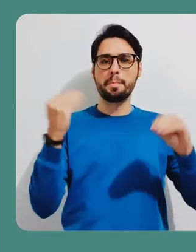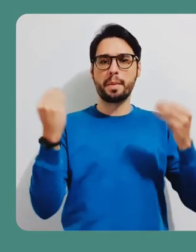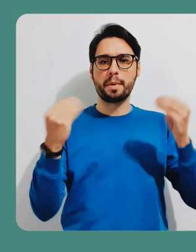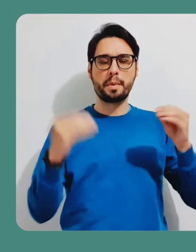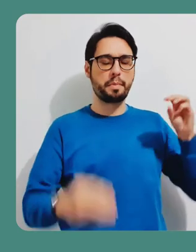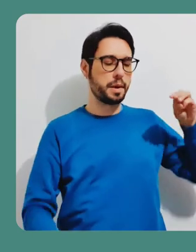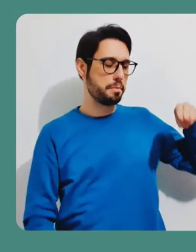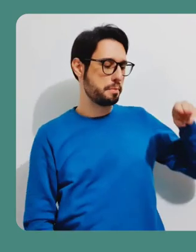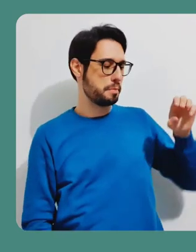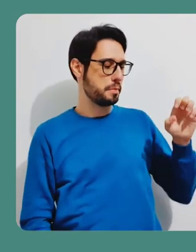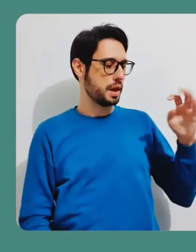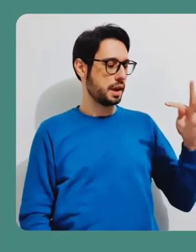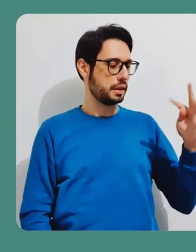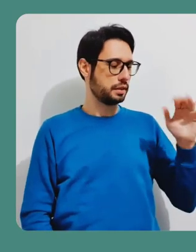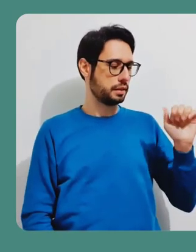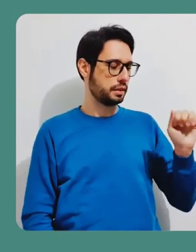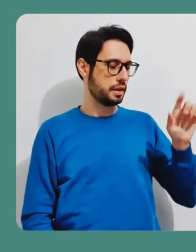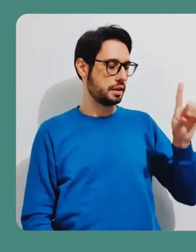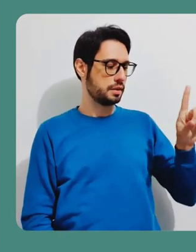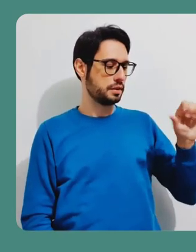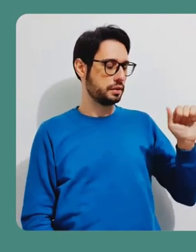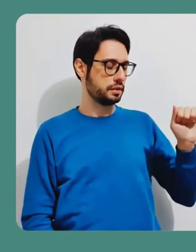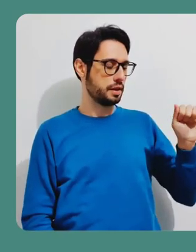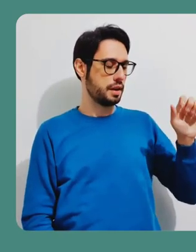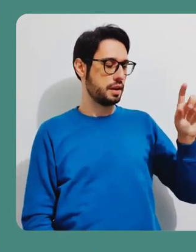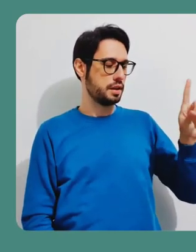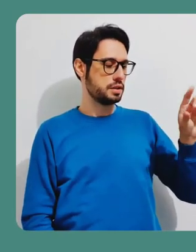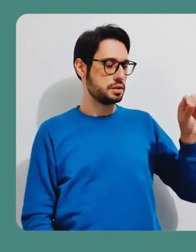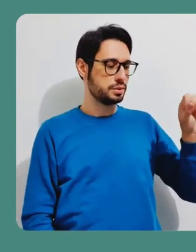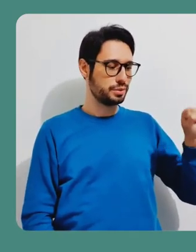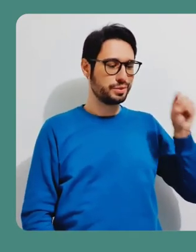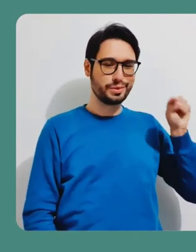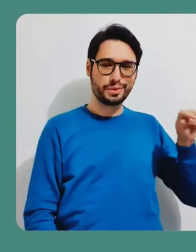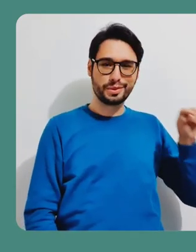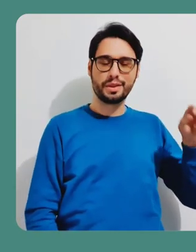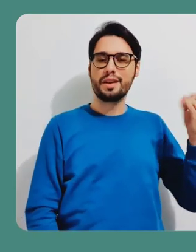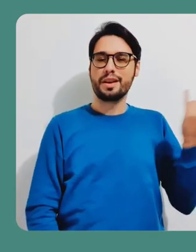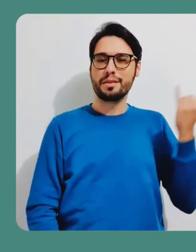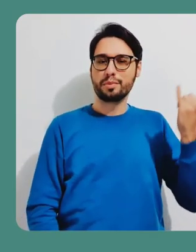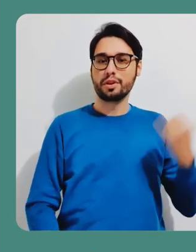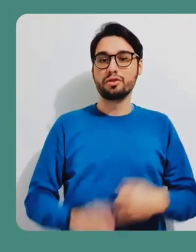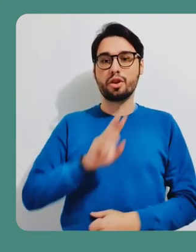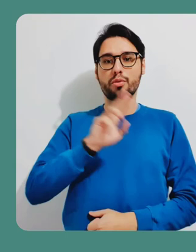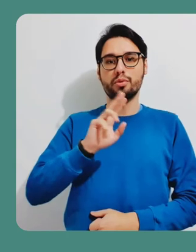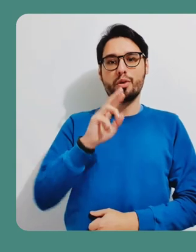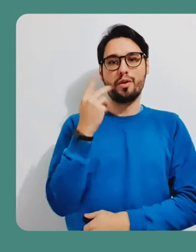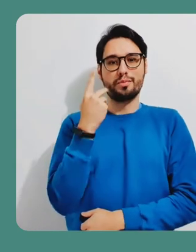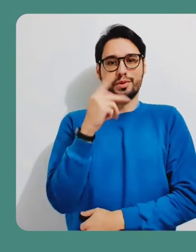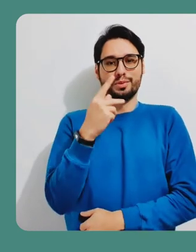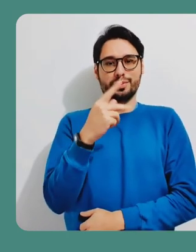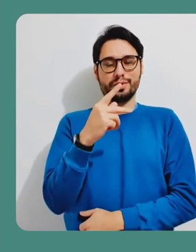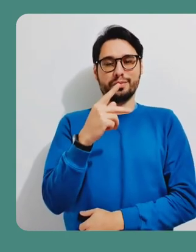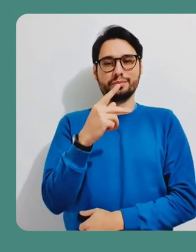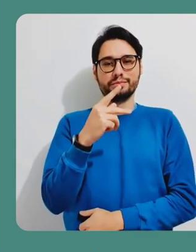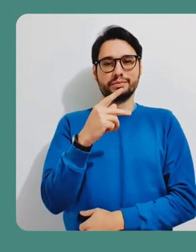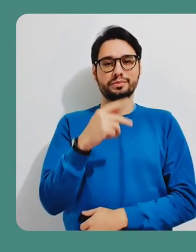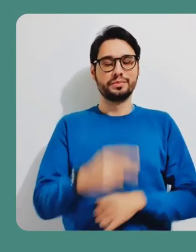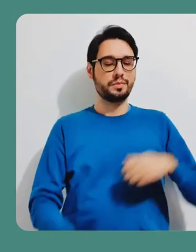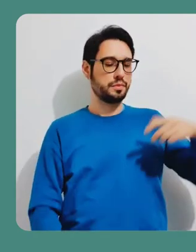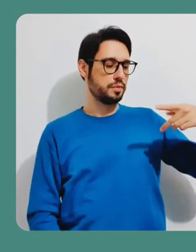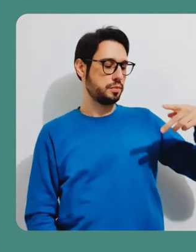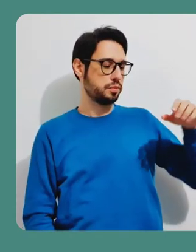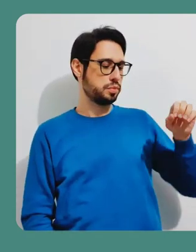salvar o e acrescente os metadados eles são muito importantes porque a maioria dos players vai